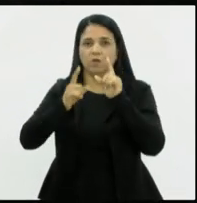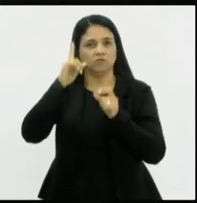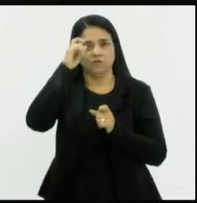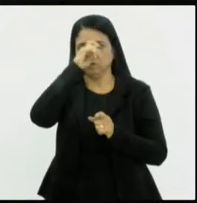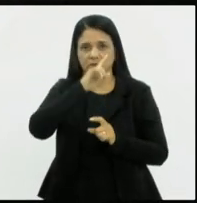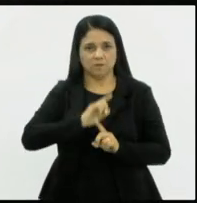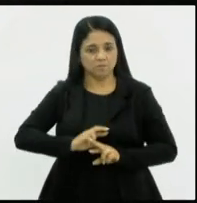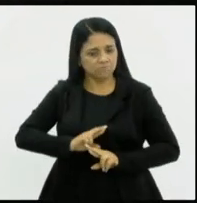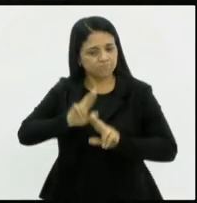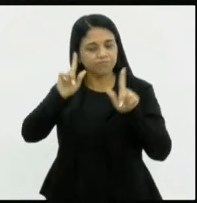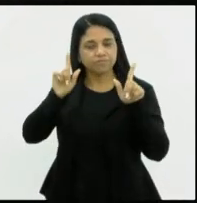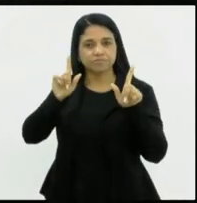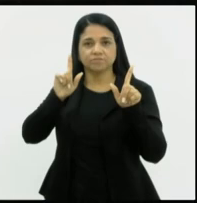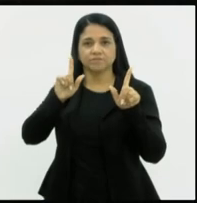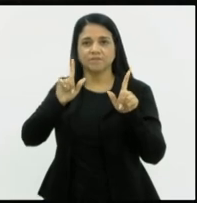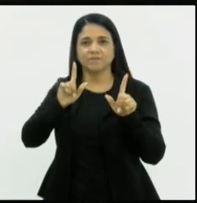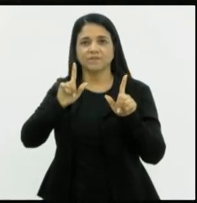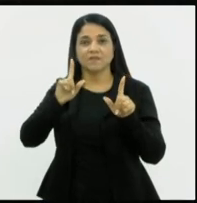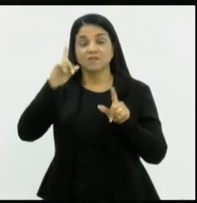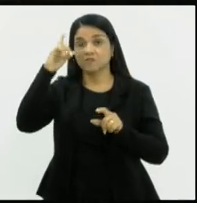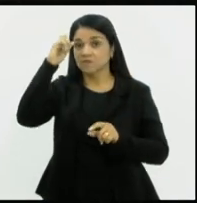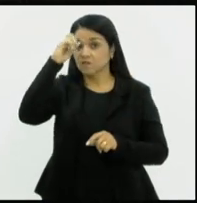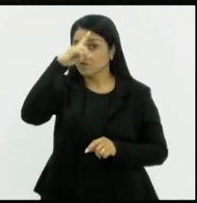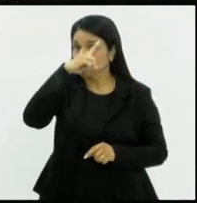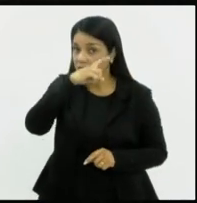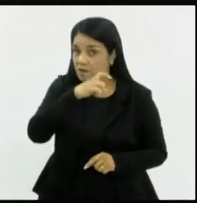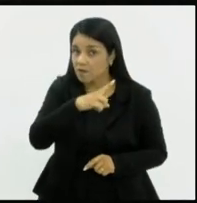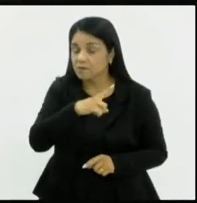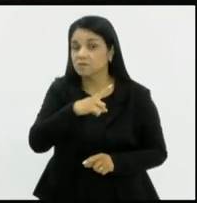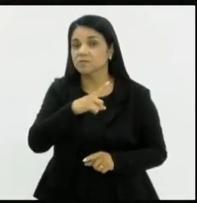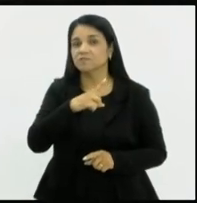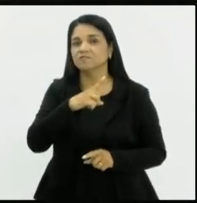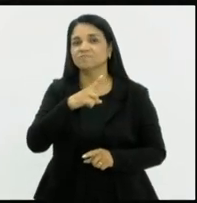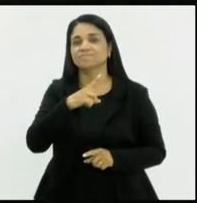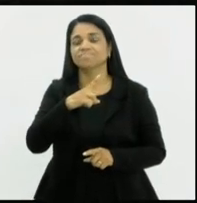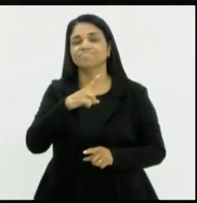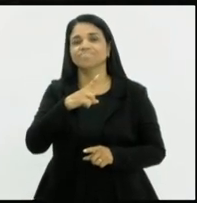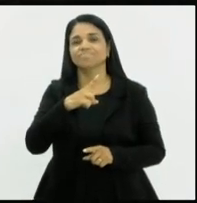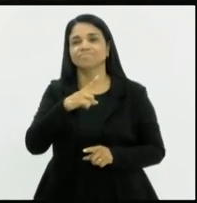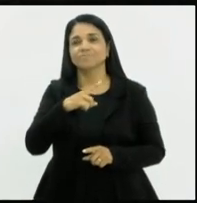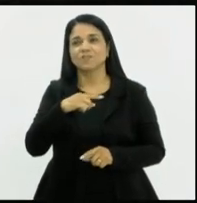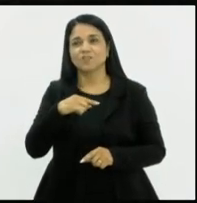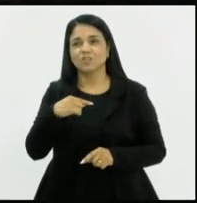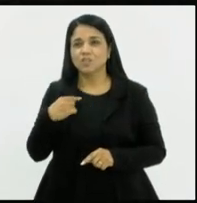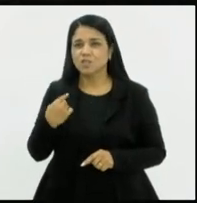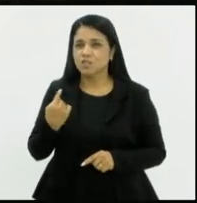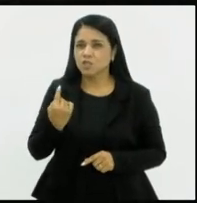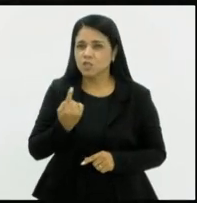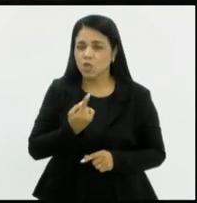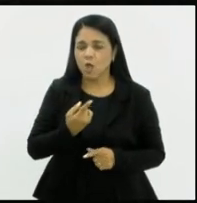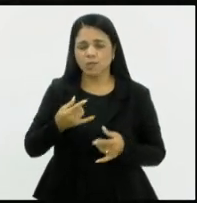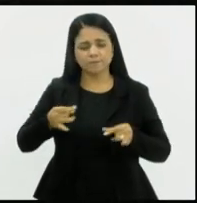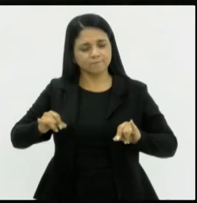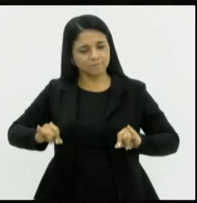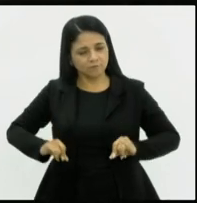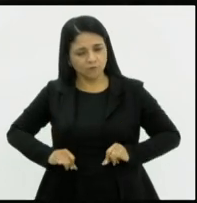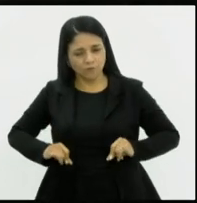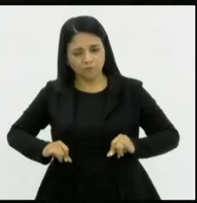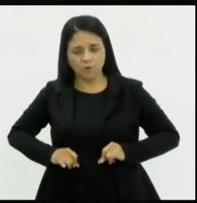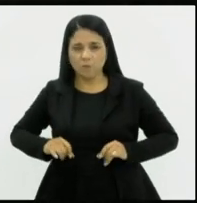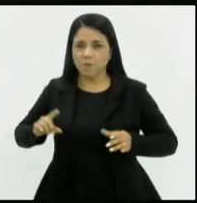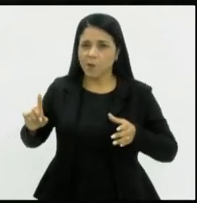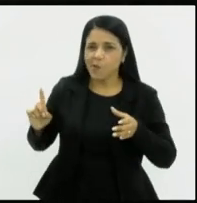autismo. Essas dificuldades elas são oriundas, muitas vezes, das dificuldades que nós sofremos para incluir nossos filhos